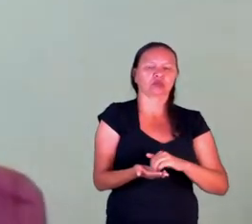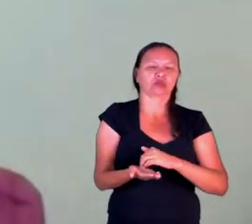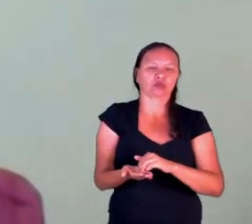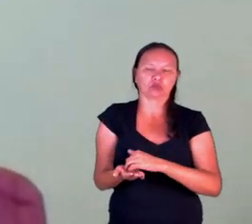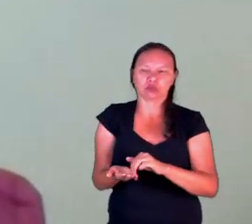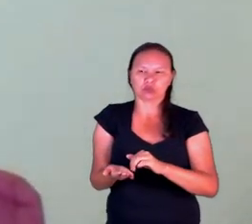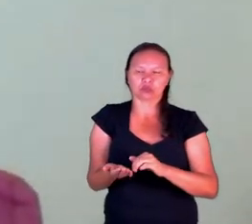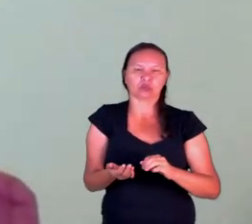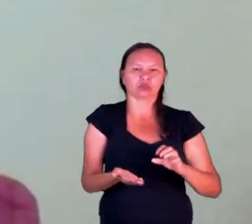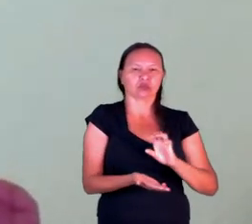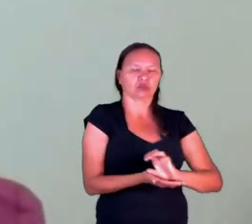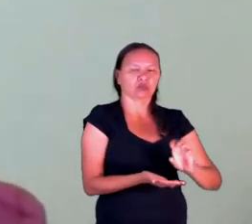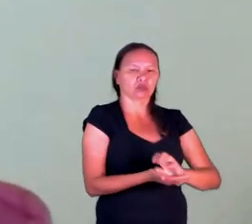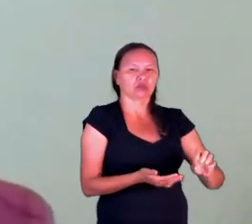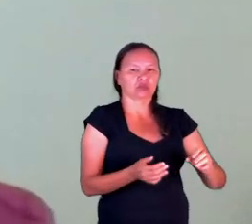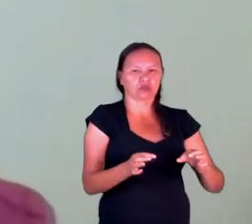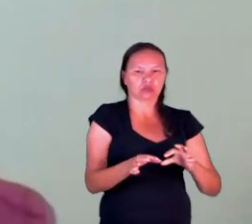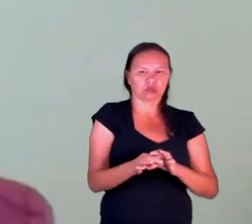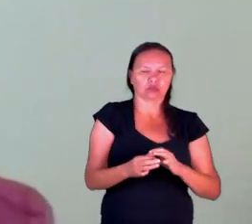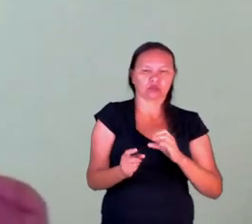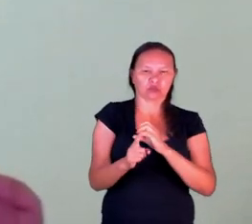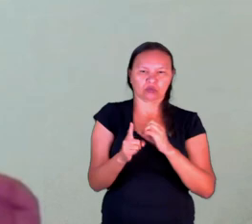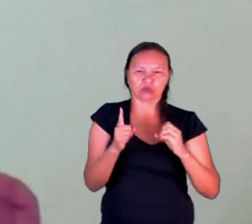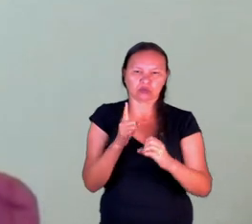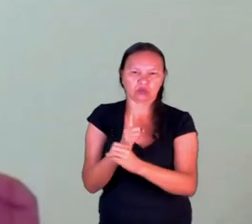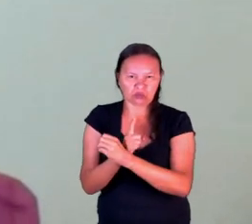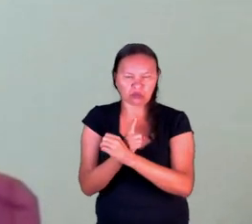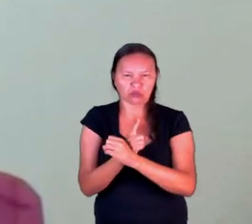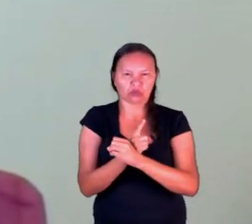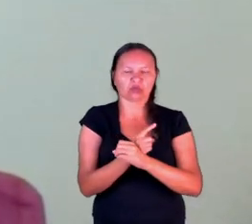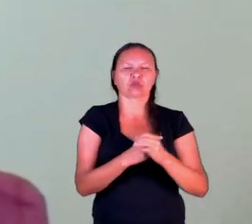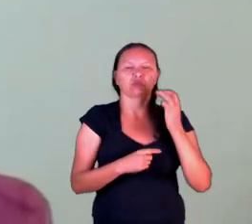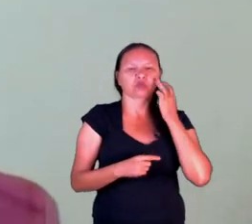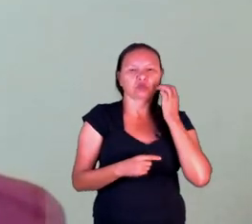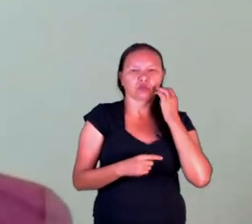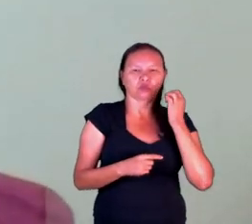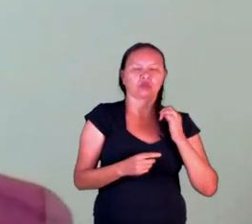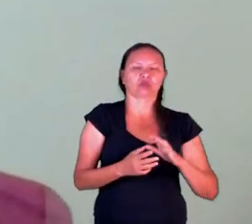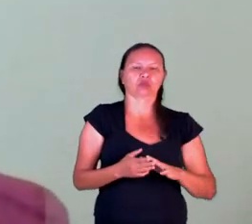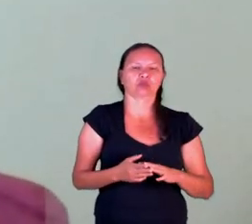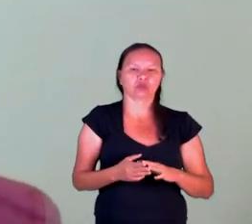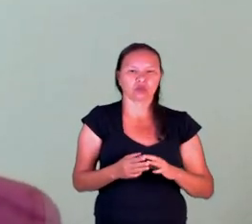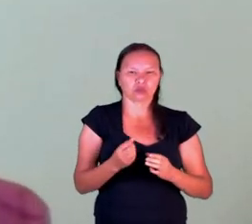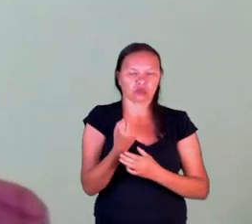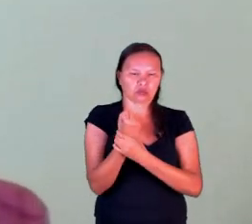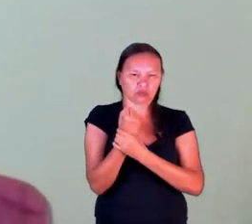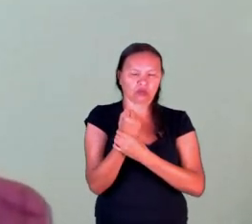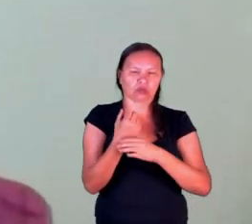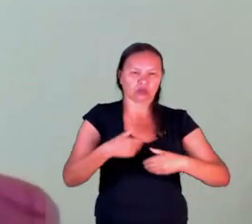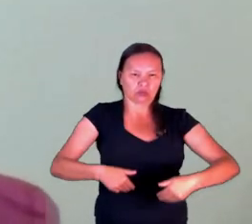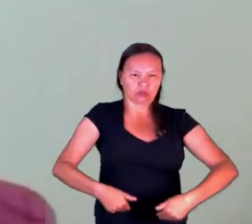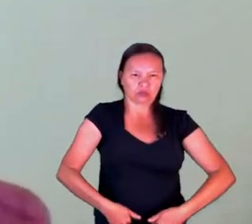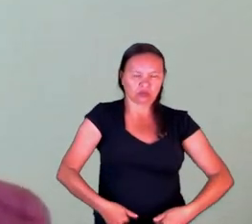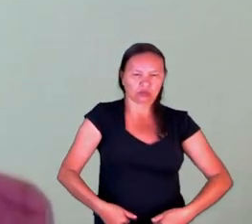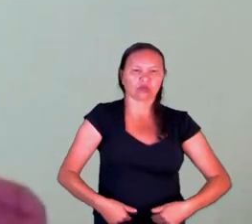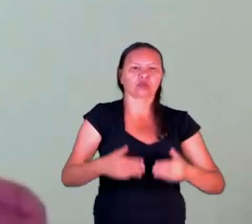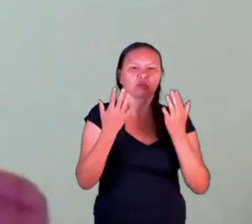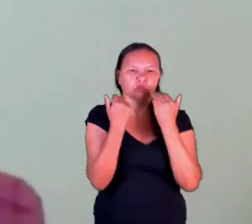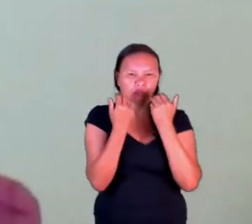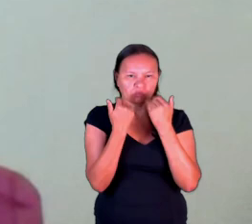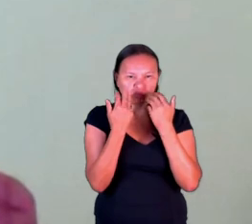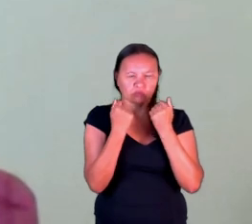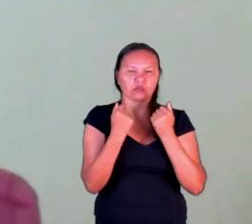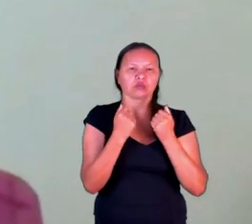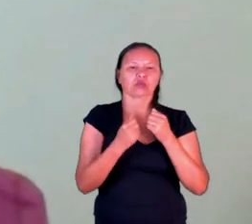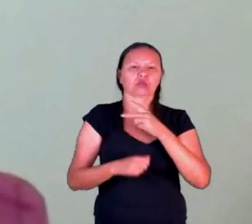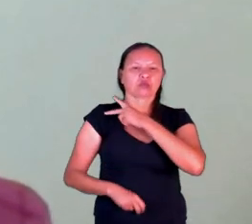assistência social onde aqui no Piauí no município de Teresina a política de segurança alimentar está fincada dentro da estrutura